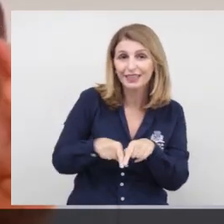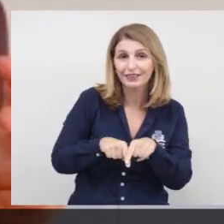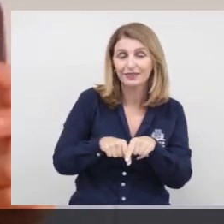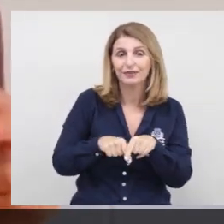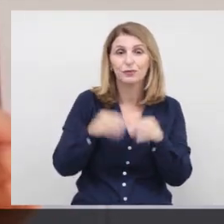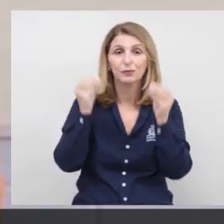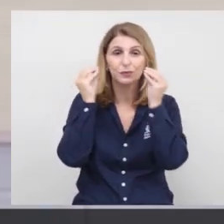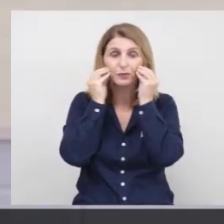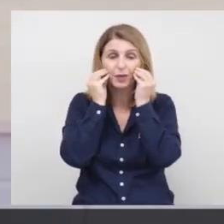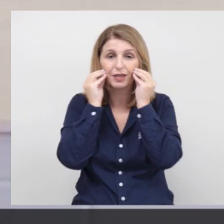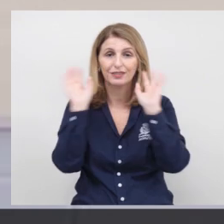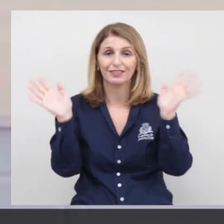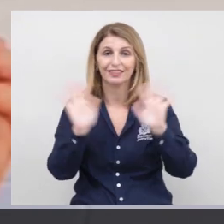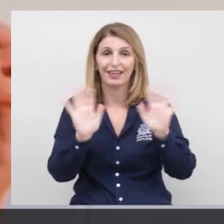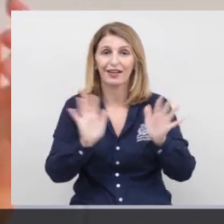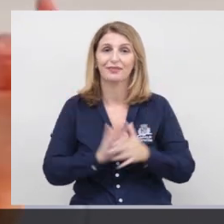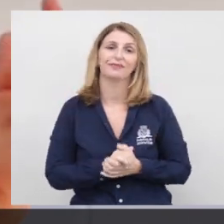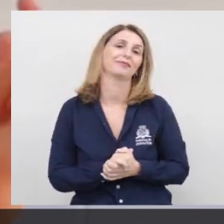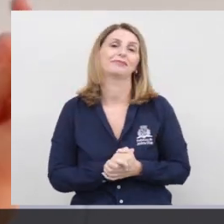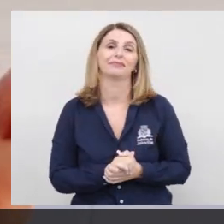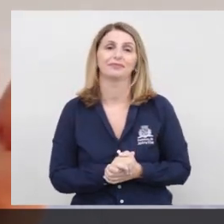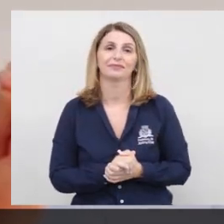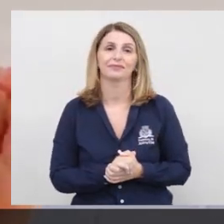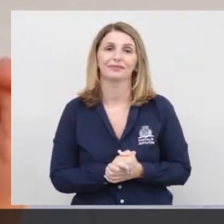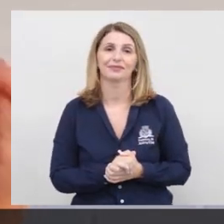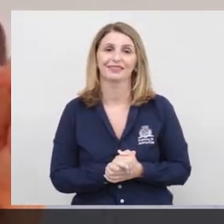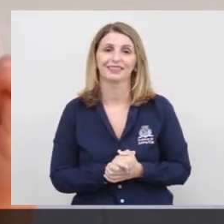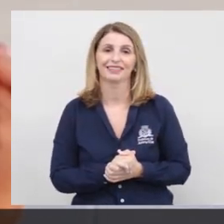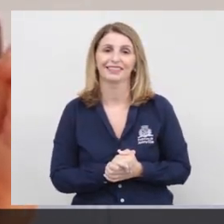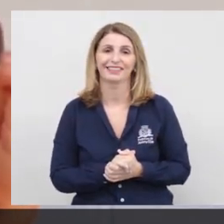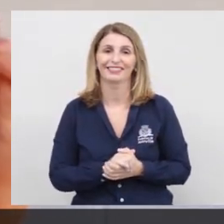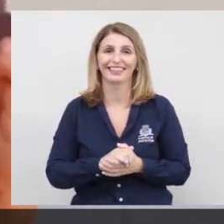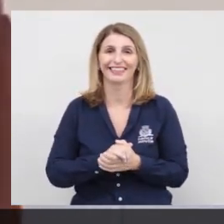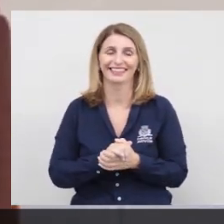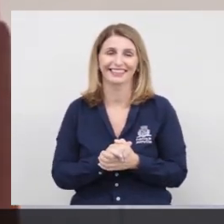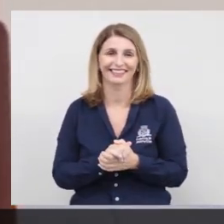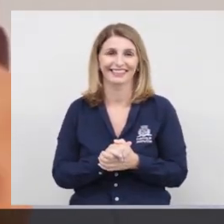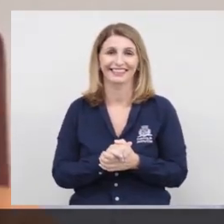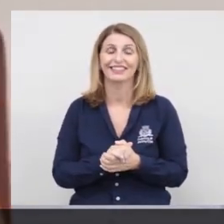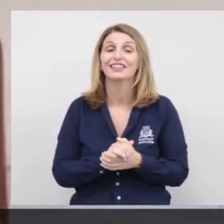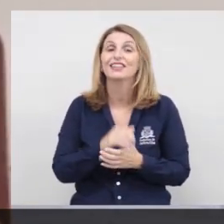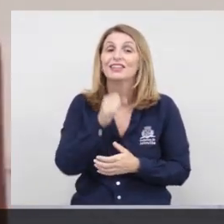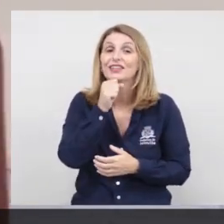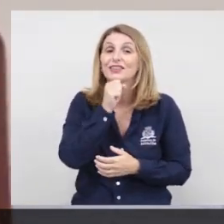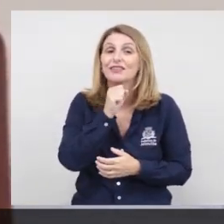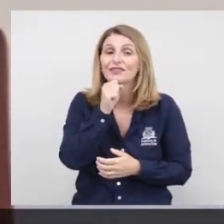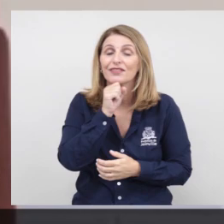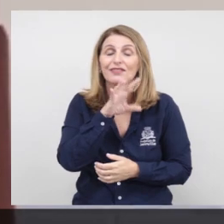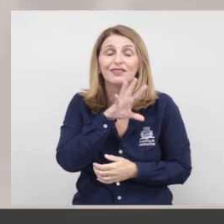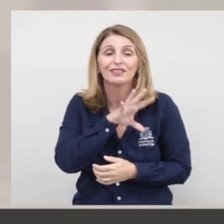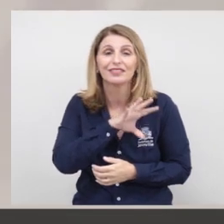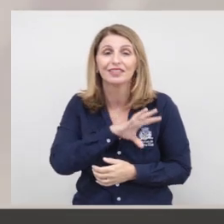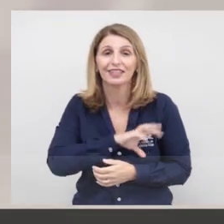tomar banho de piscina beijo tchau valeu